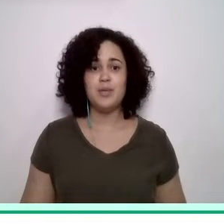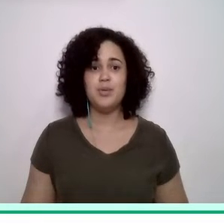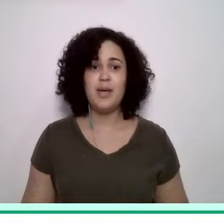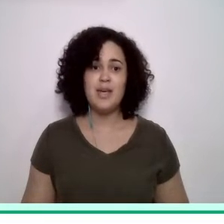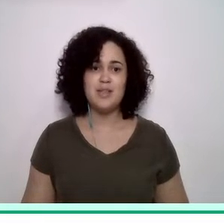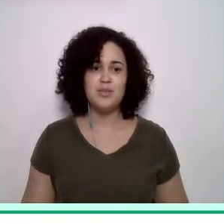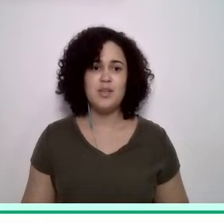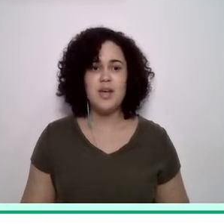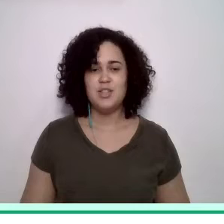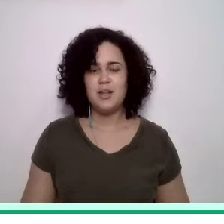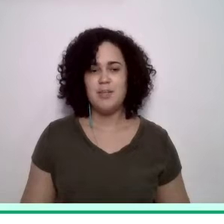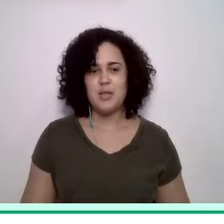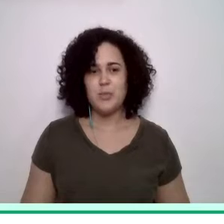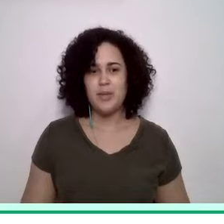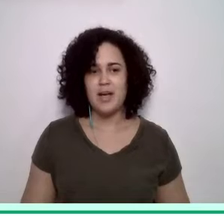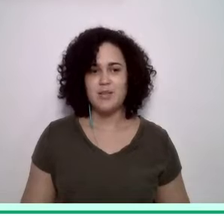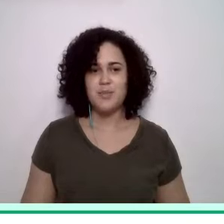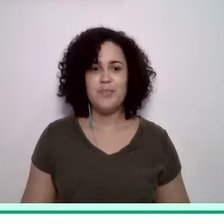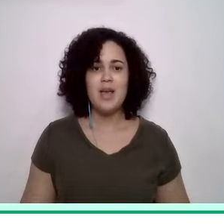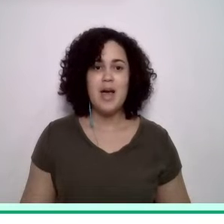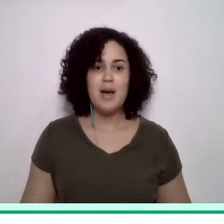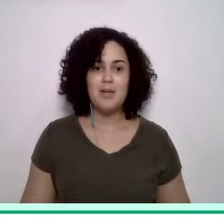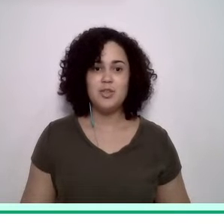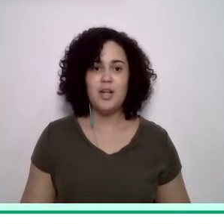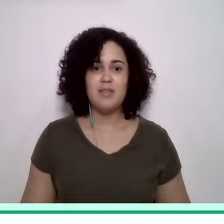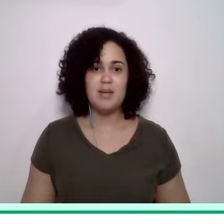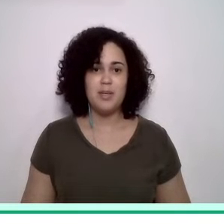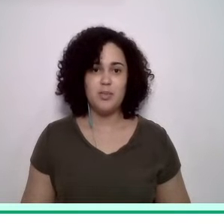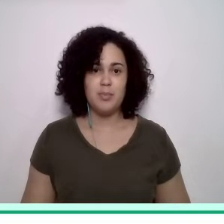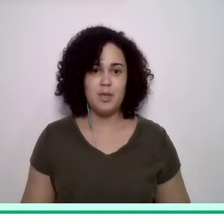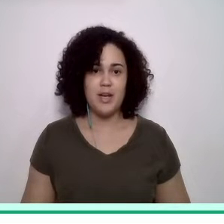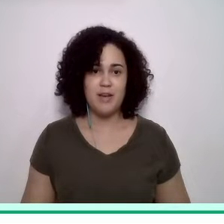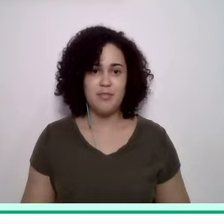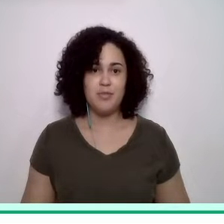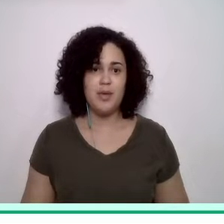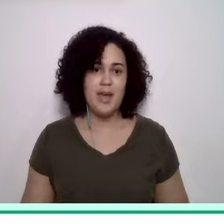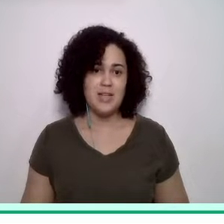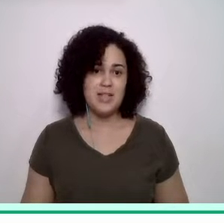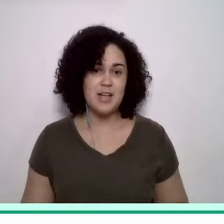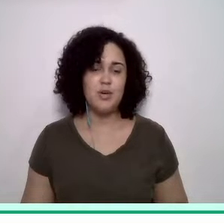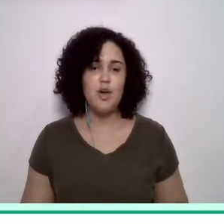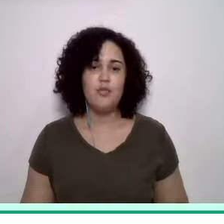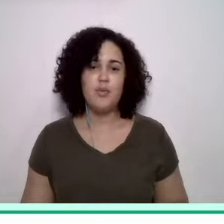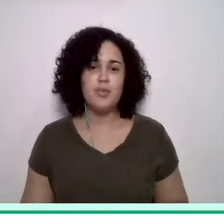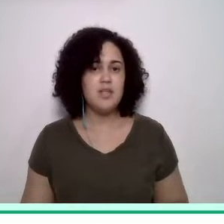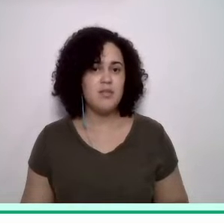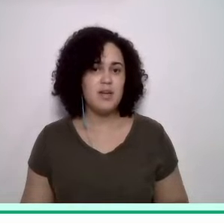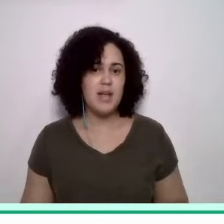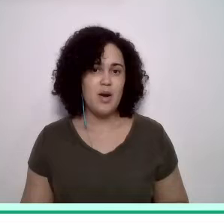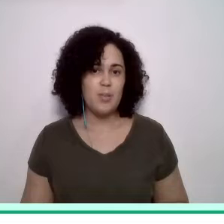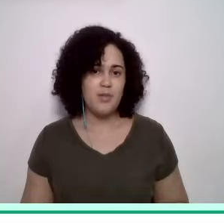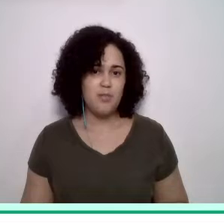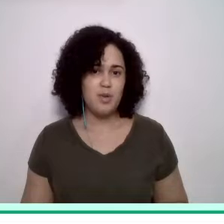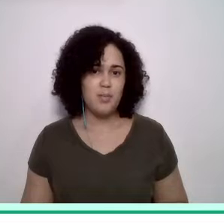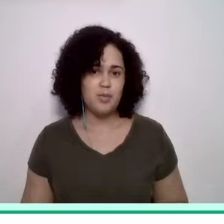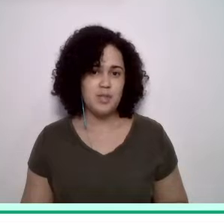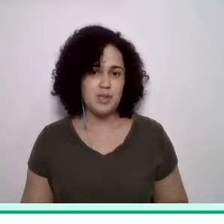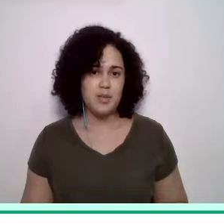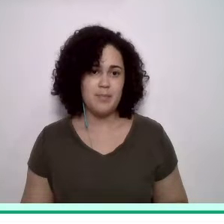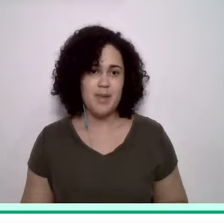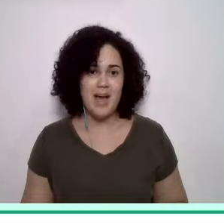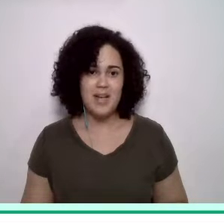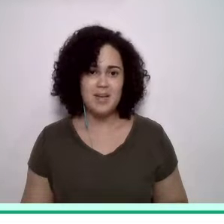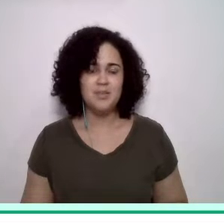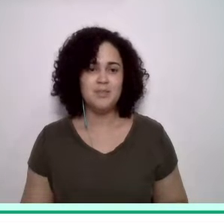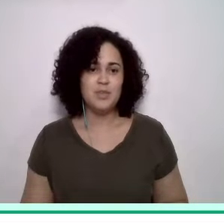estabelecendo um período em anos de trabalhos publicados. A partir do levantamento bibliográfico realizado, foi possível avaliar o perfil da produção